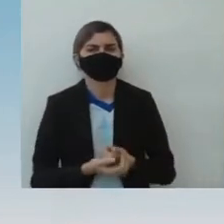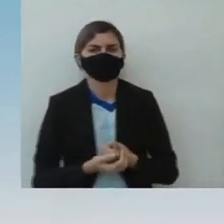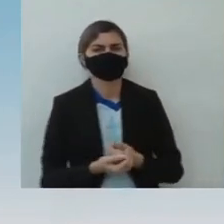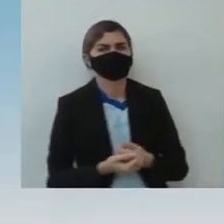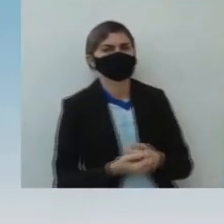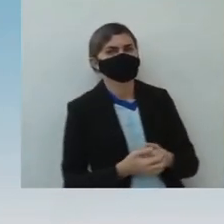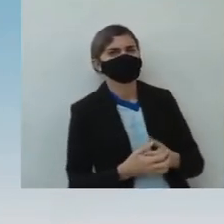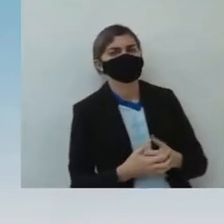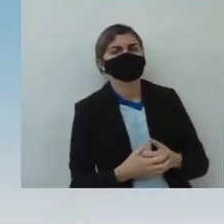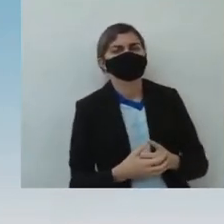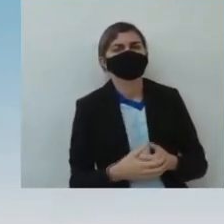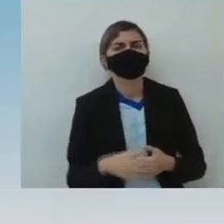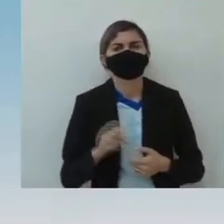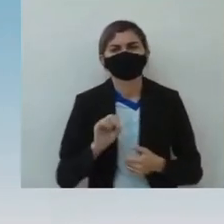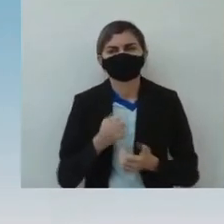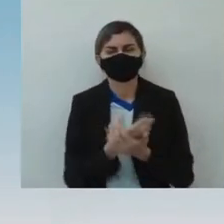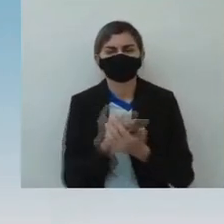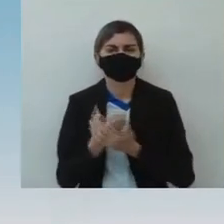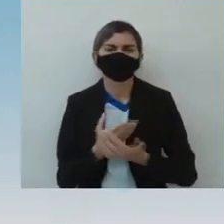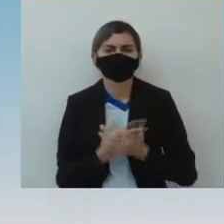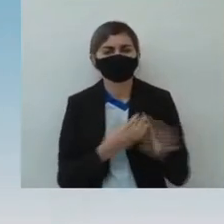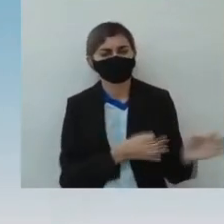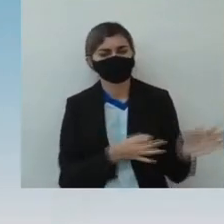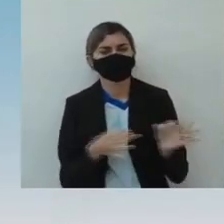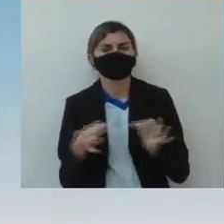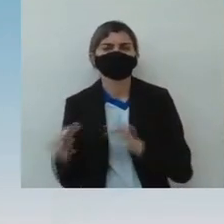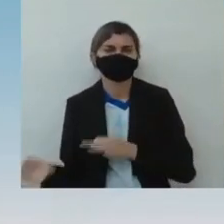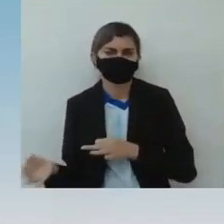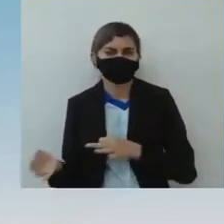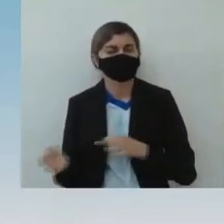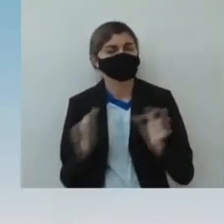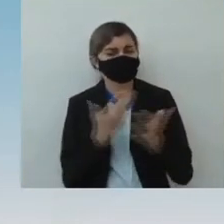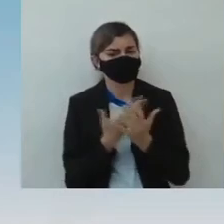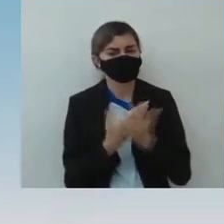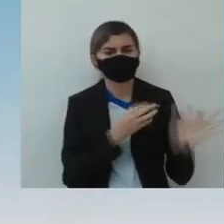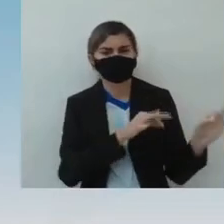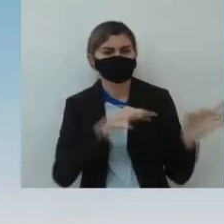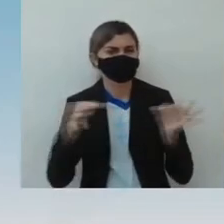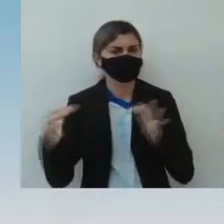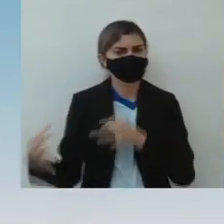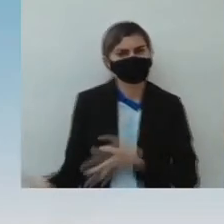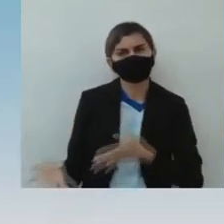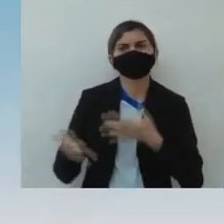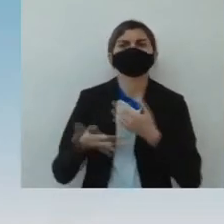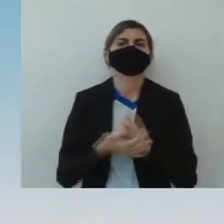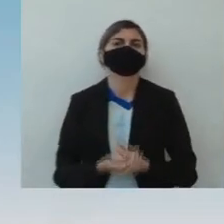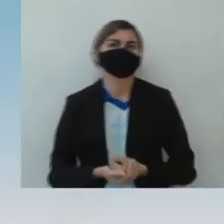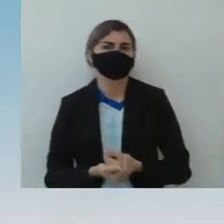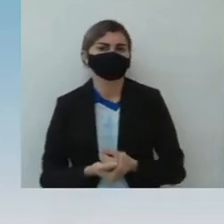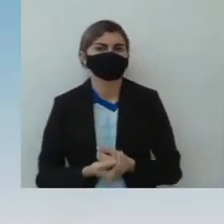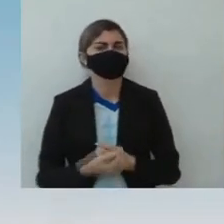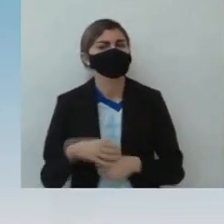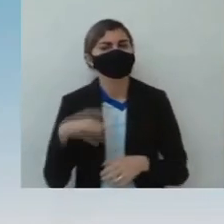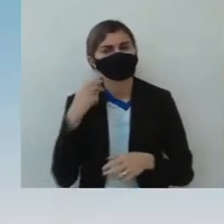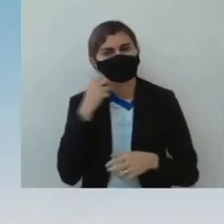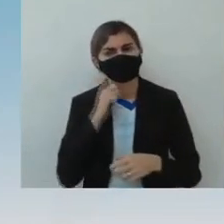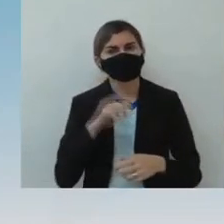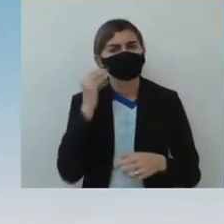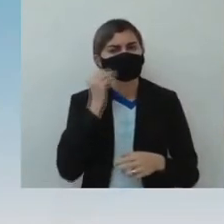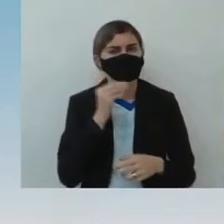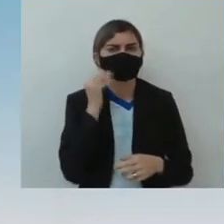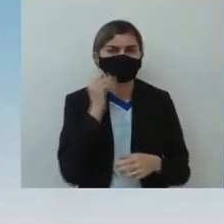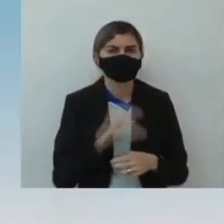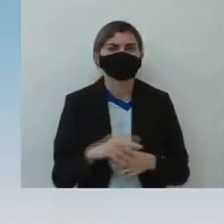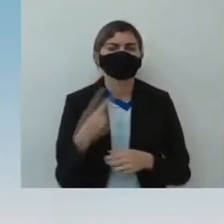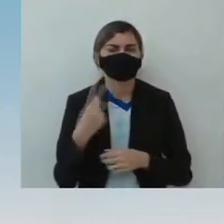a large study regarding letra g estude regulamente e Larry Ei que a letra h